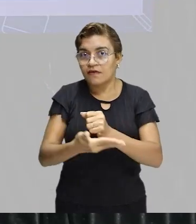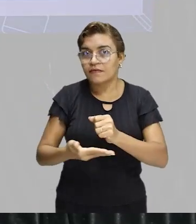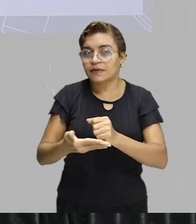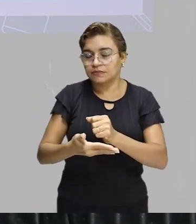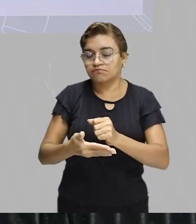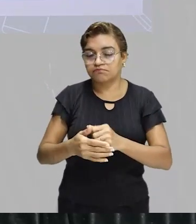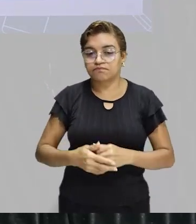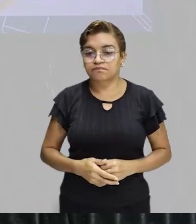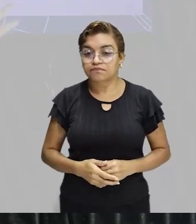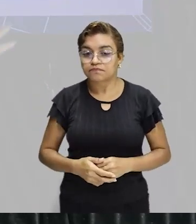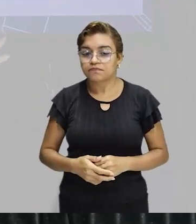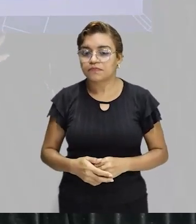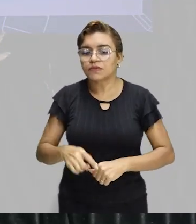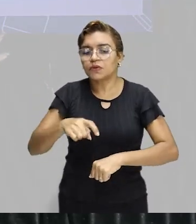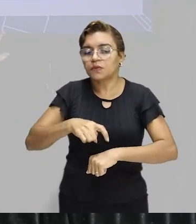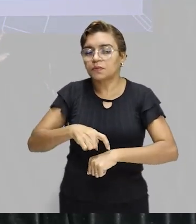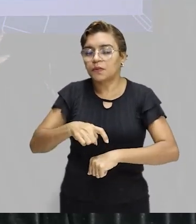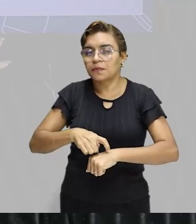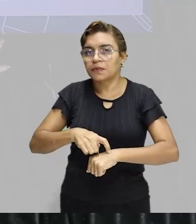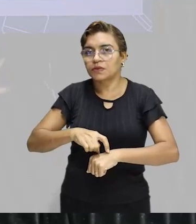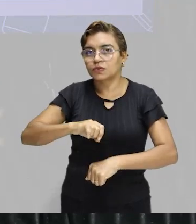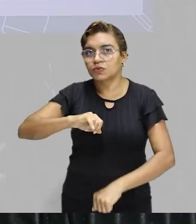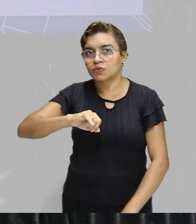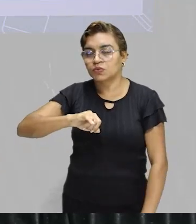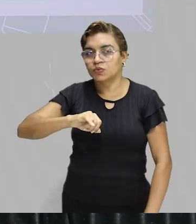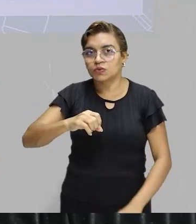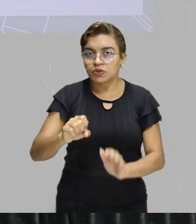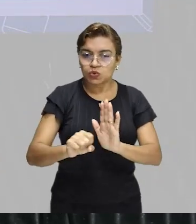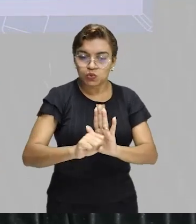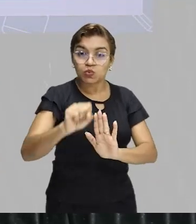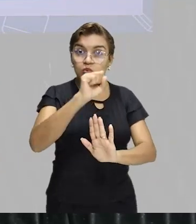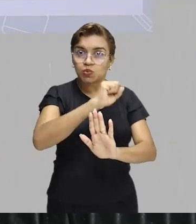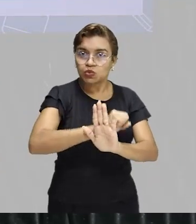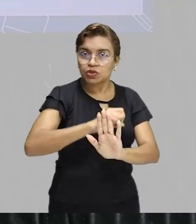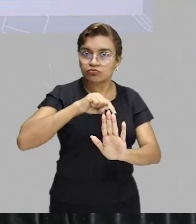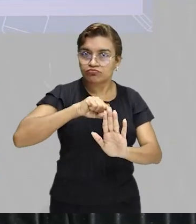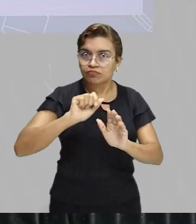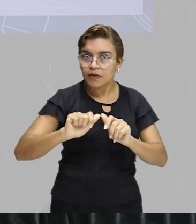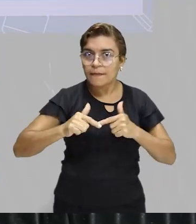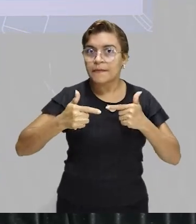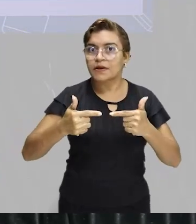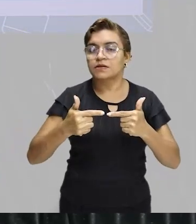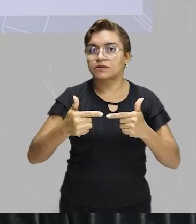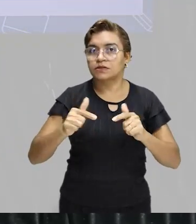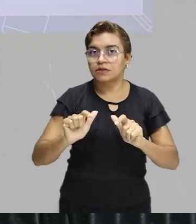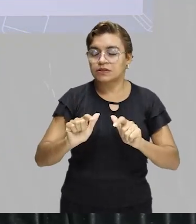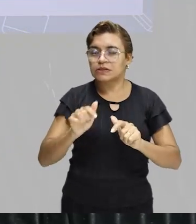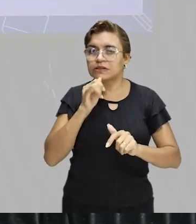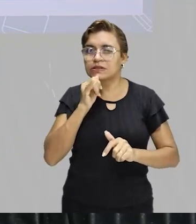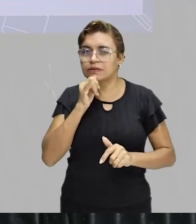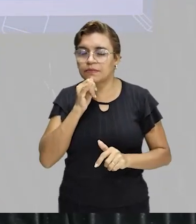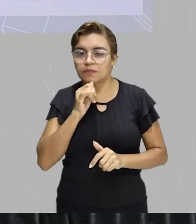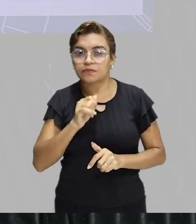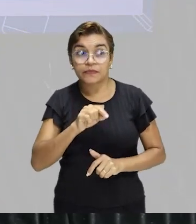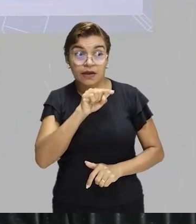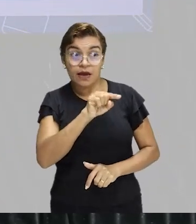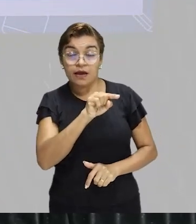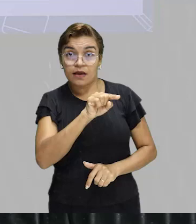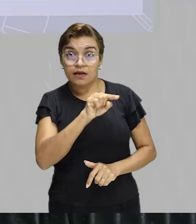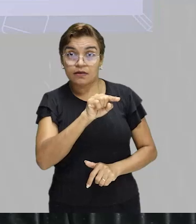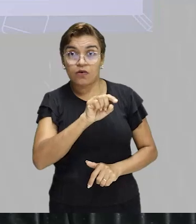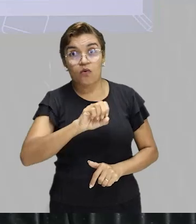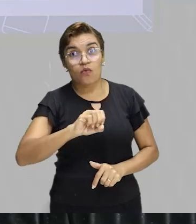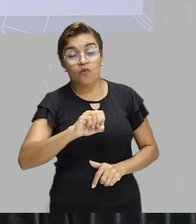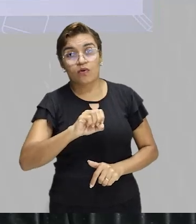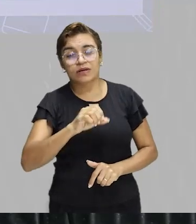original. Quando nós temos o sujeito praticante da ação, ele, ela ou ela para coisa,